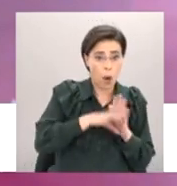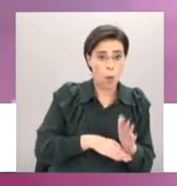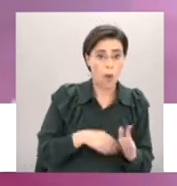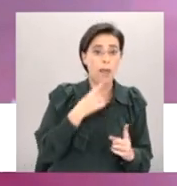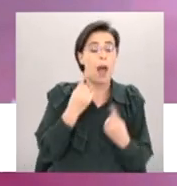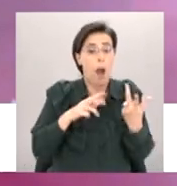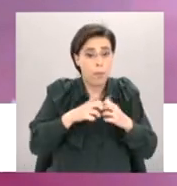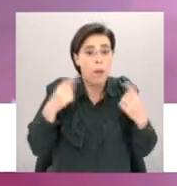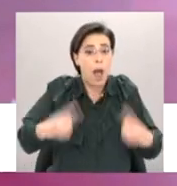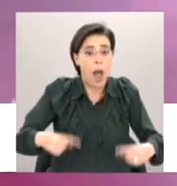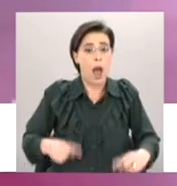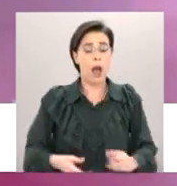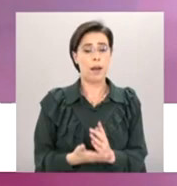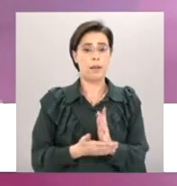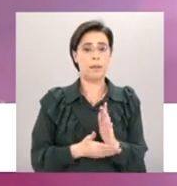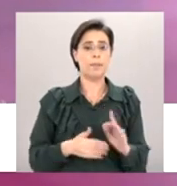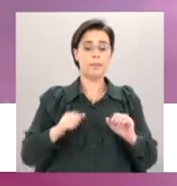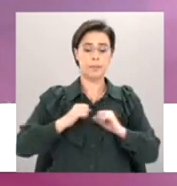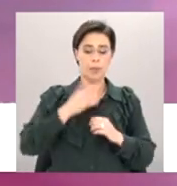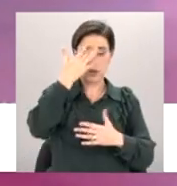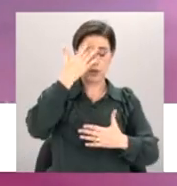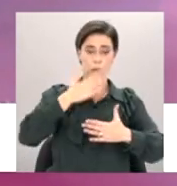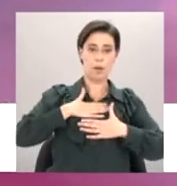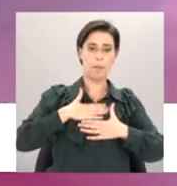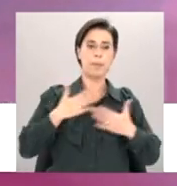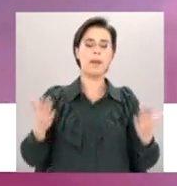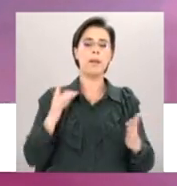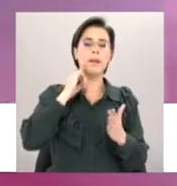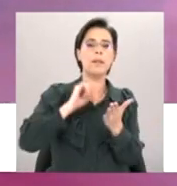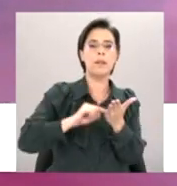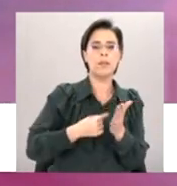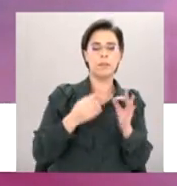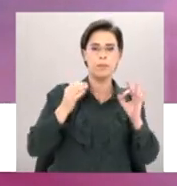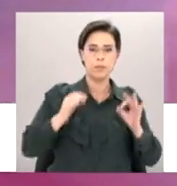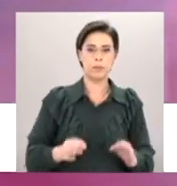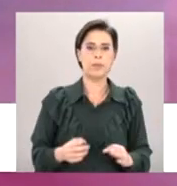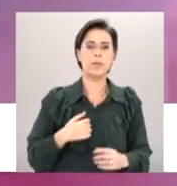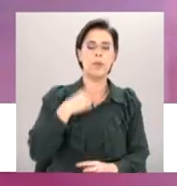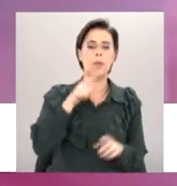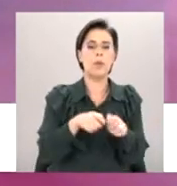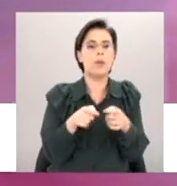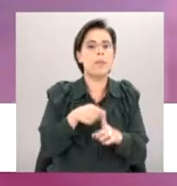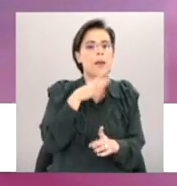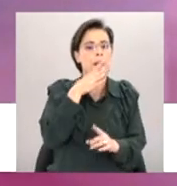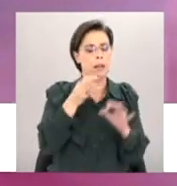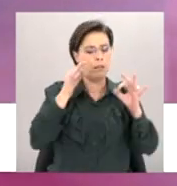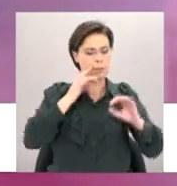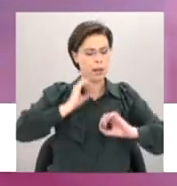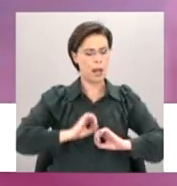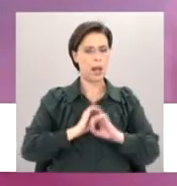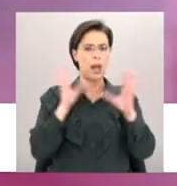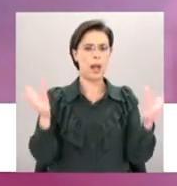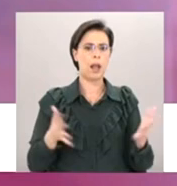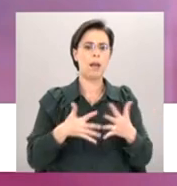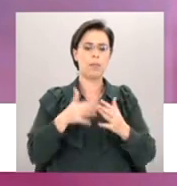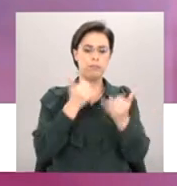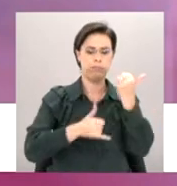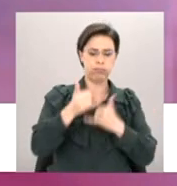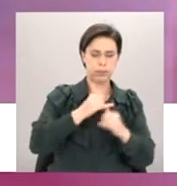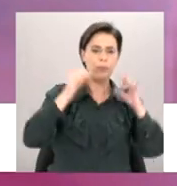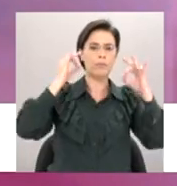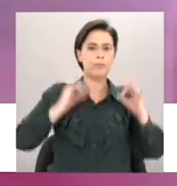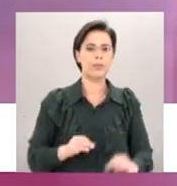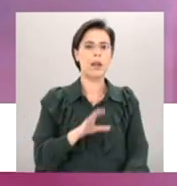algum problema e portanto do nosso ponto de vista é fundamental e somos um de parte tu dizes com toda a clareza de reestruturar